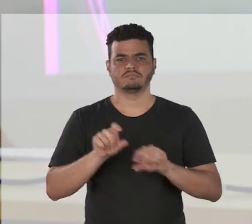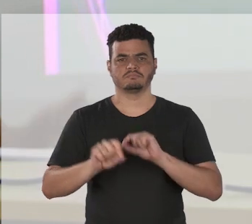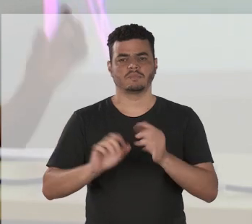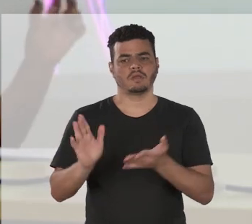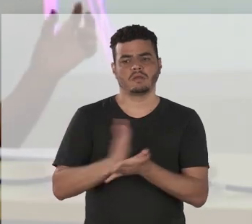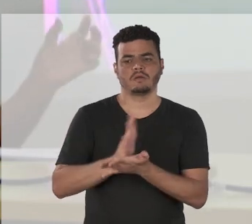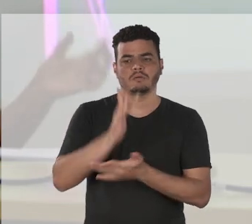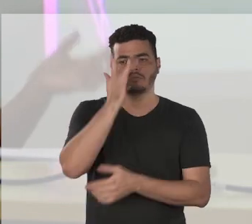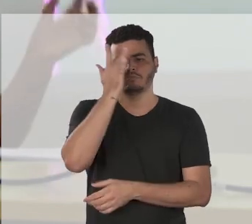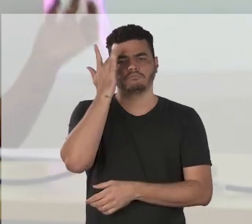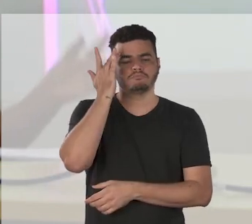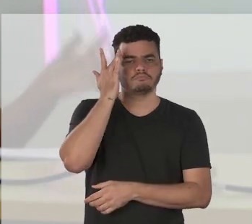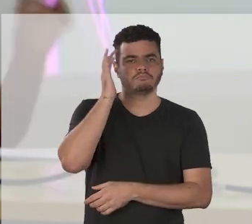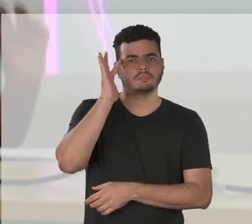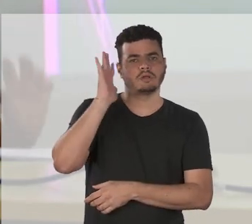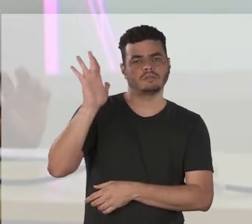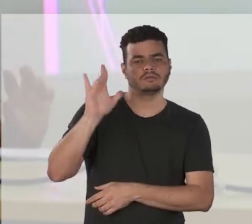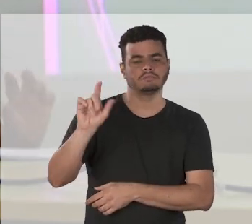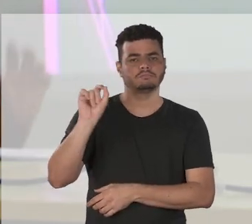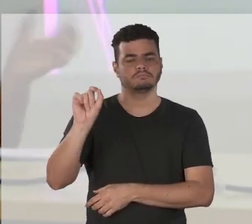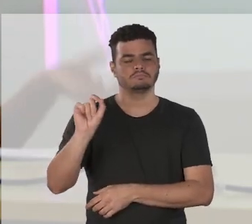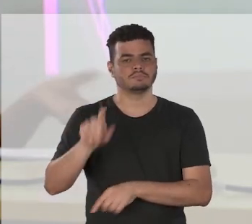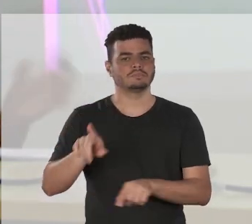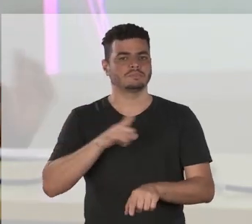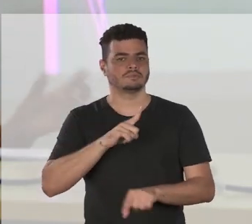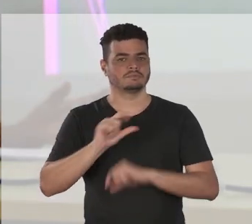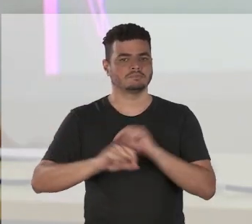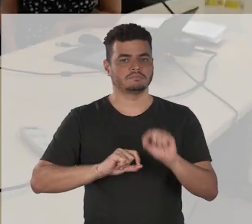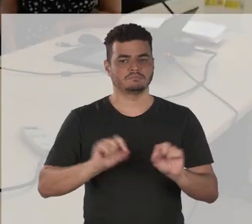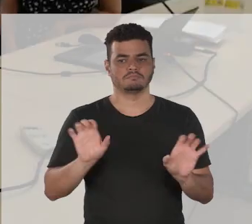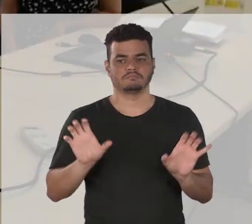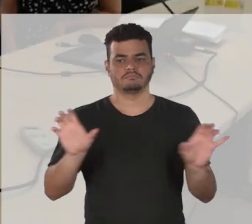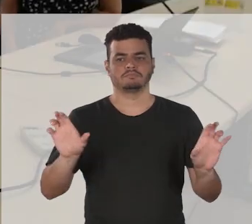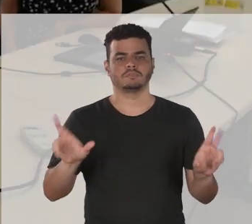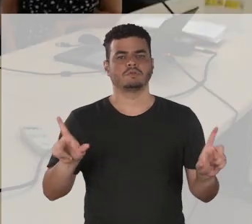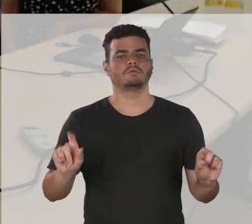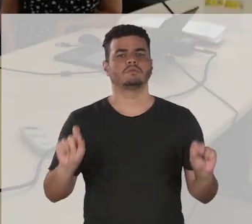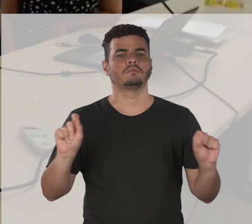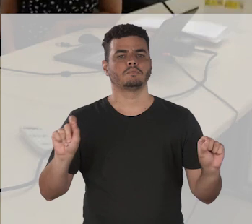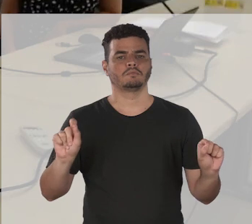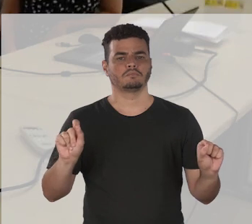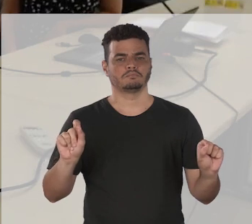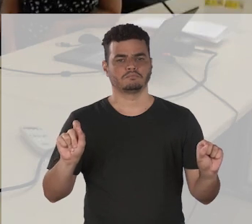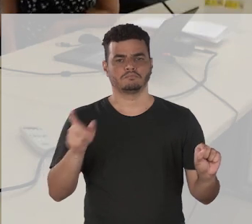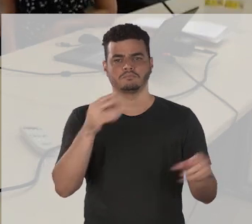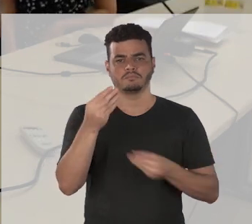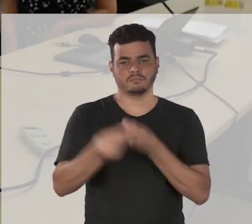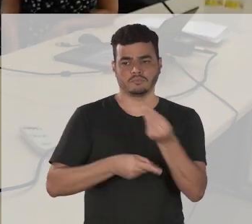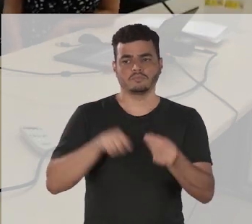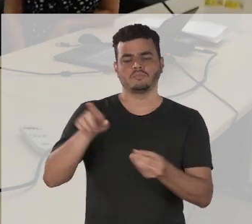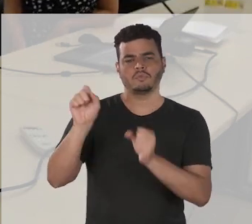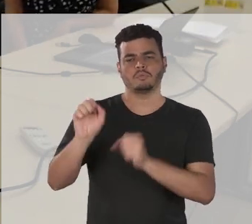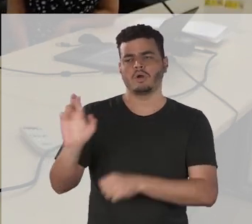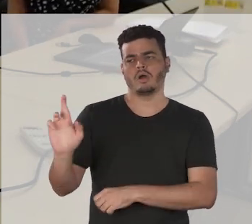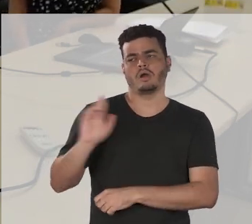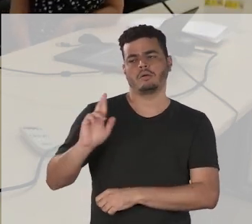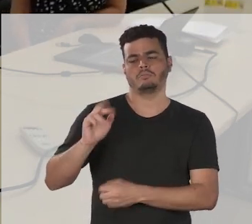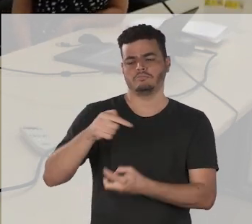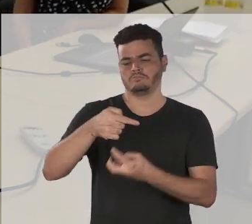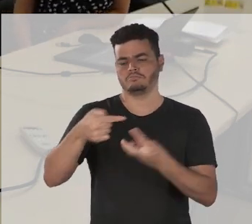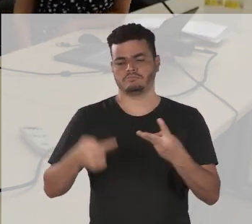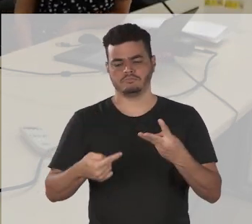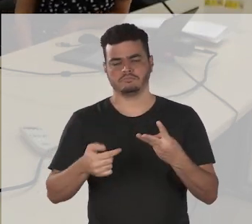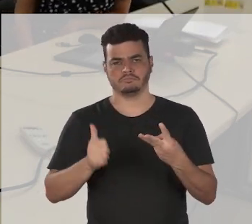teóricos, junto, né? Infantil e juvenil. Como que você vê essas três questões? Então, só para a gente começar